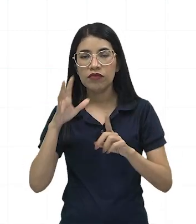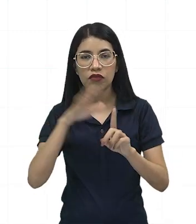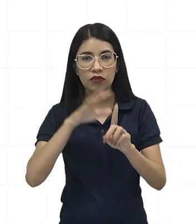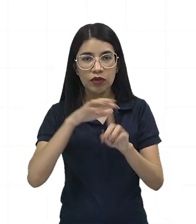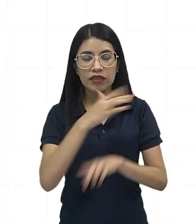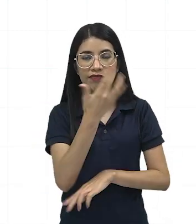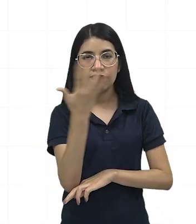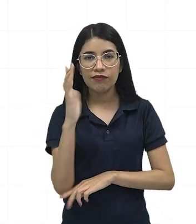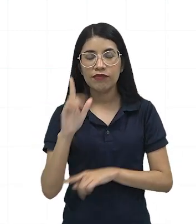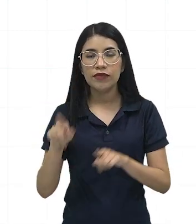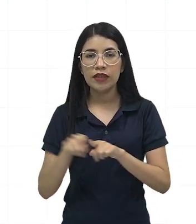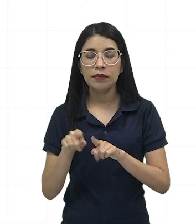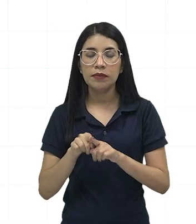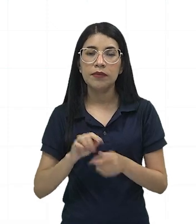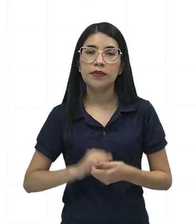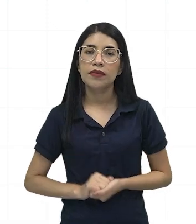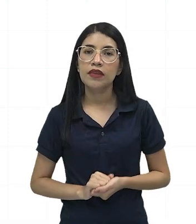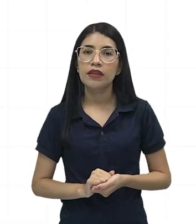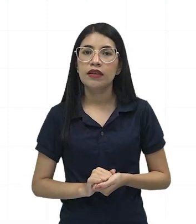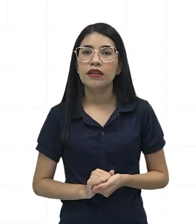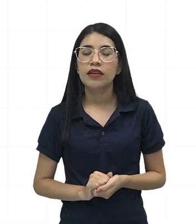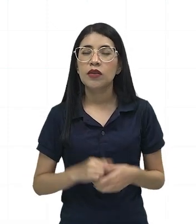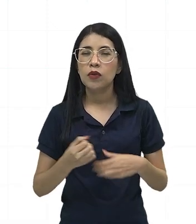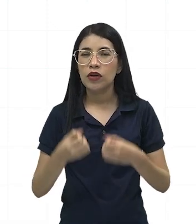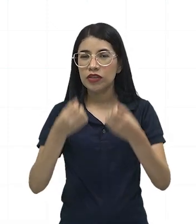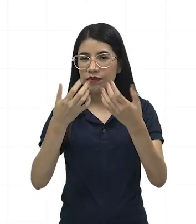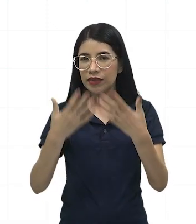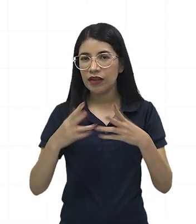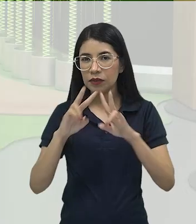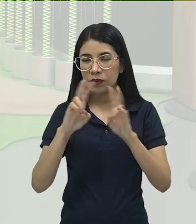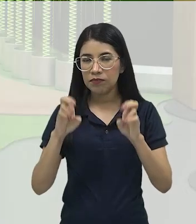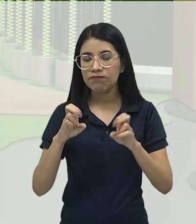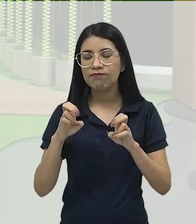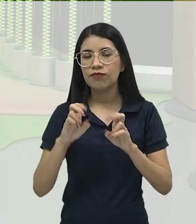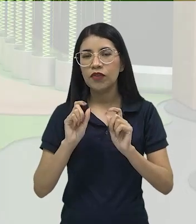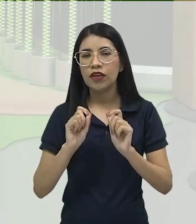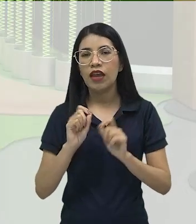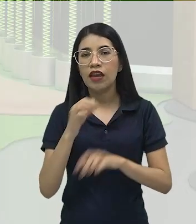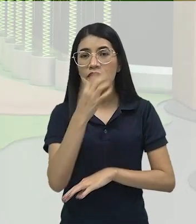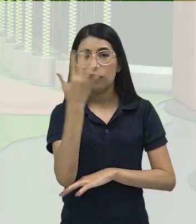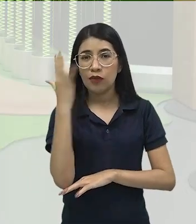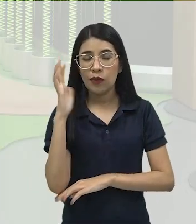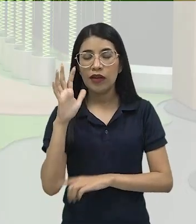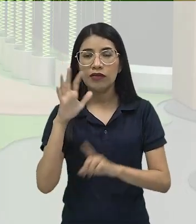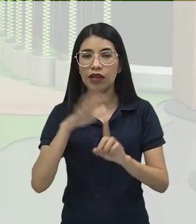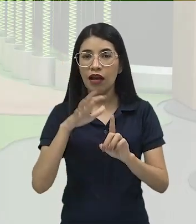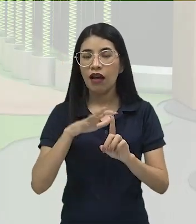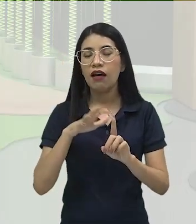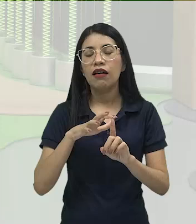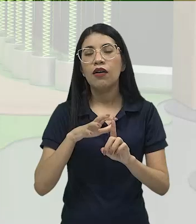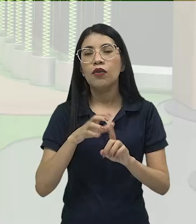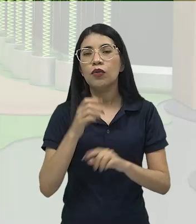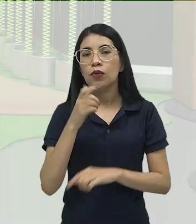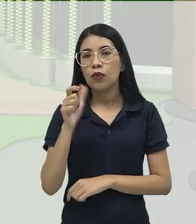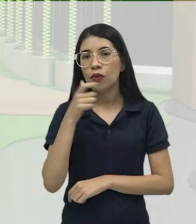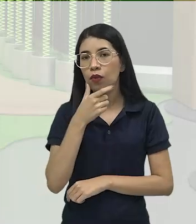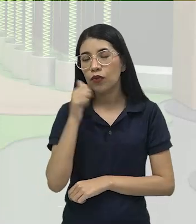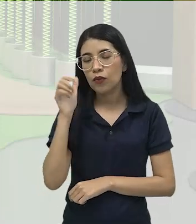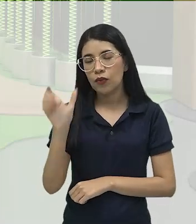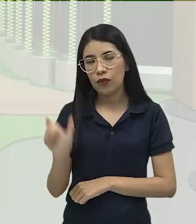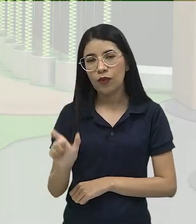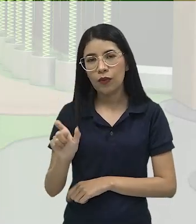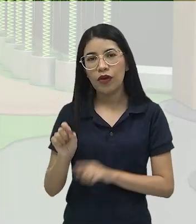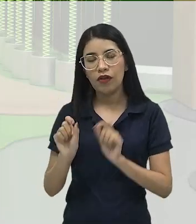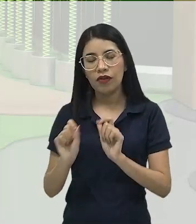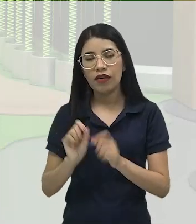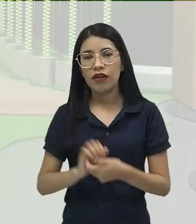normalmente, gente, quando a gente fala em influência do homem da natureza, é uma influência que normalmente não é boa, certo? Então,